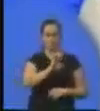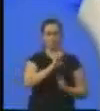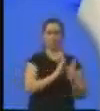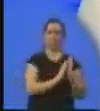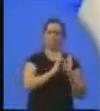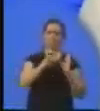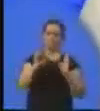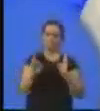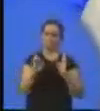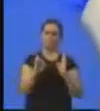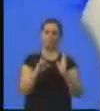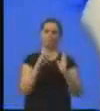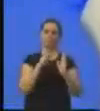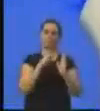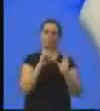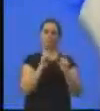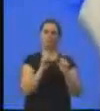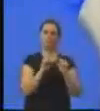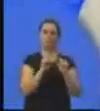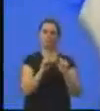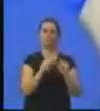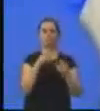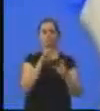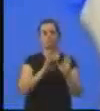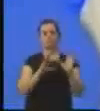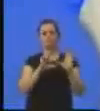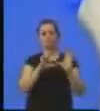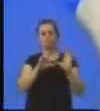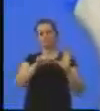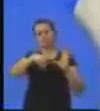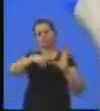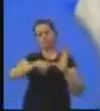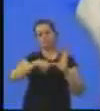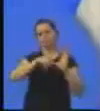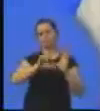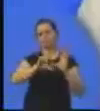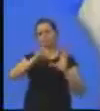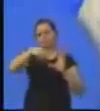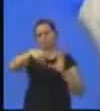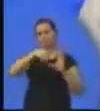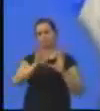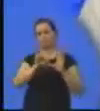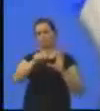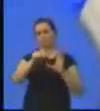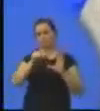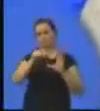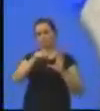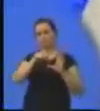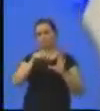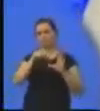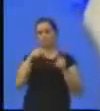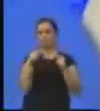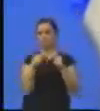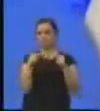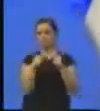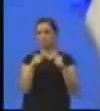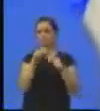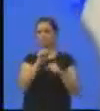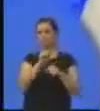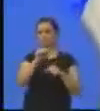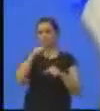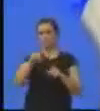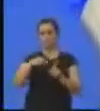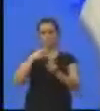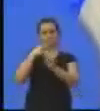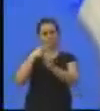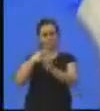direita. Limite pela direita, a notação vai ser assim. Aquele limite, LIM, de f de x, quando x tende para a mais,